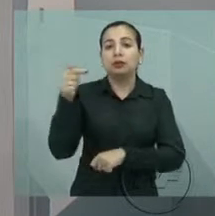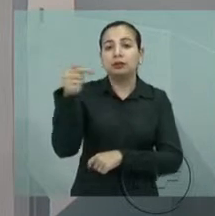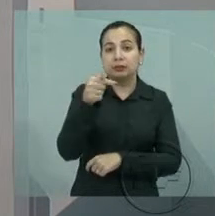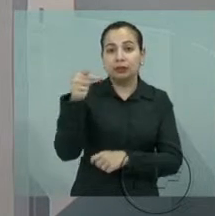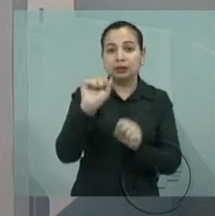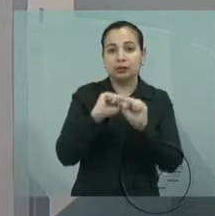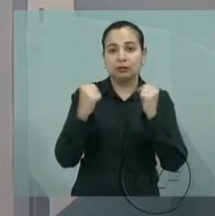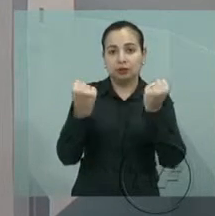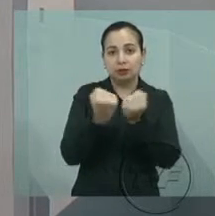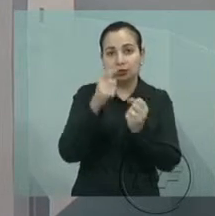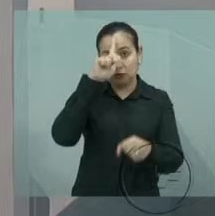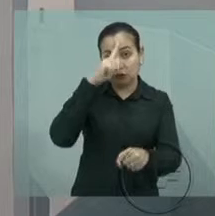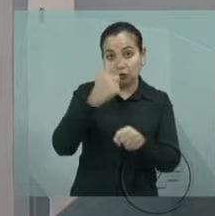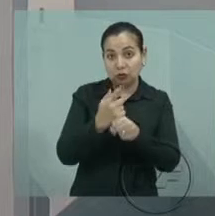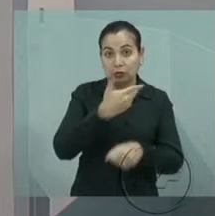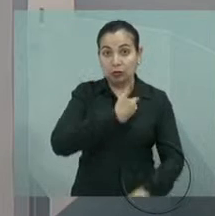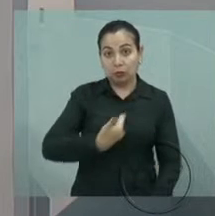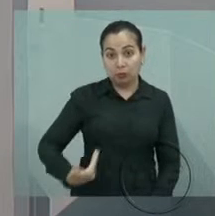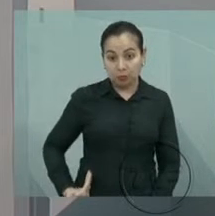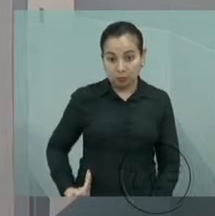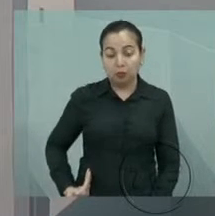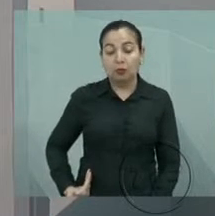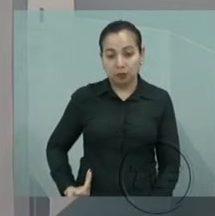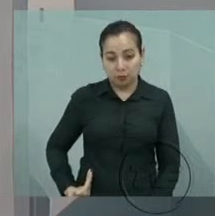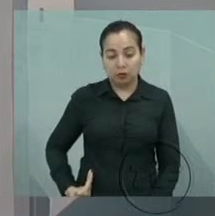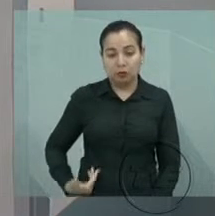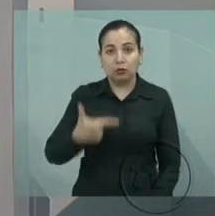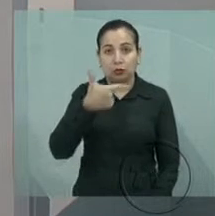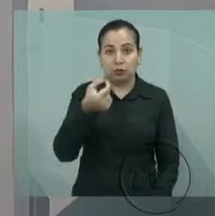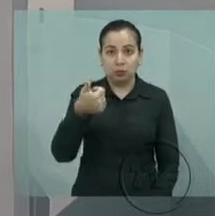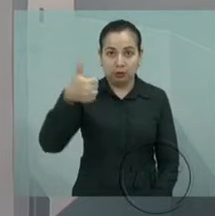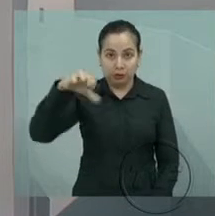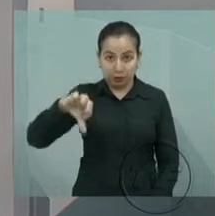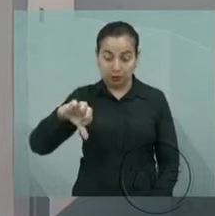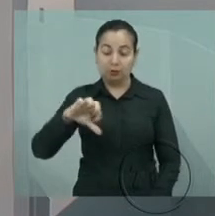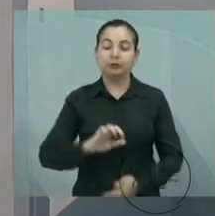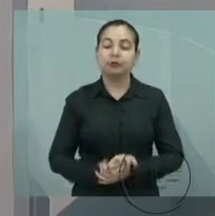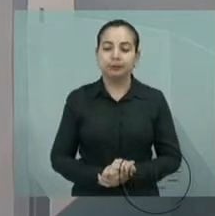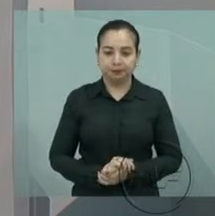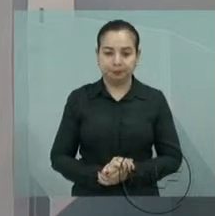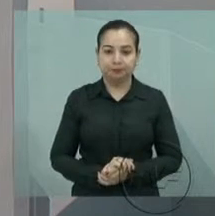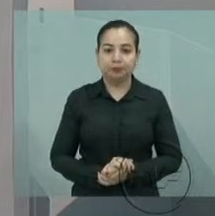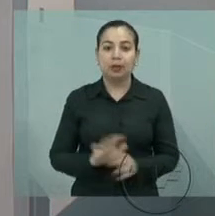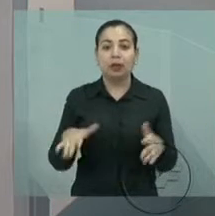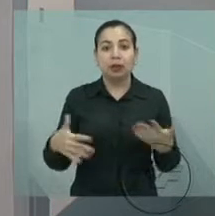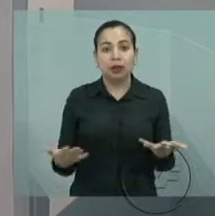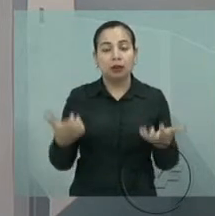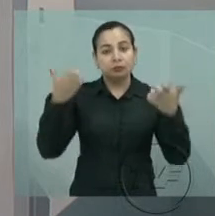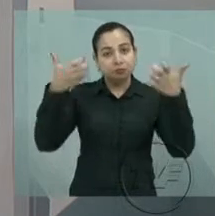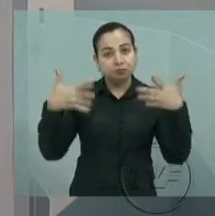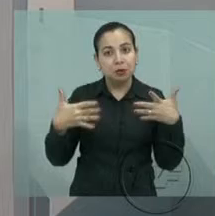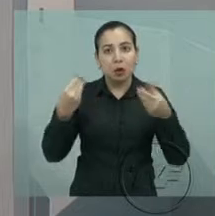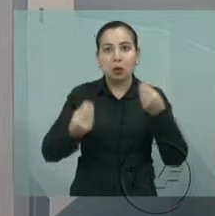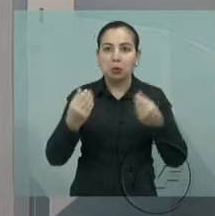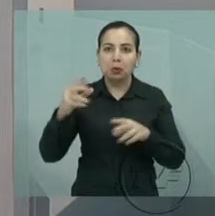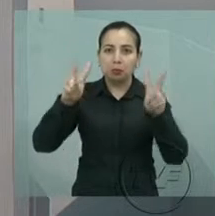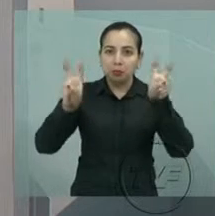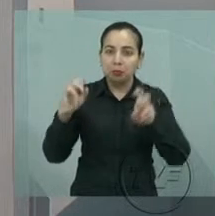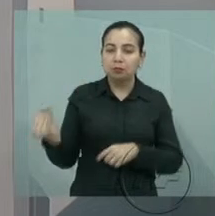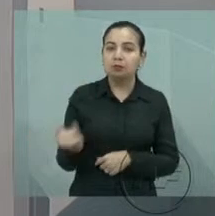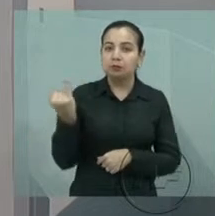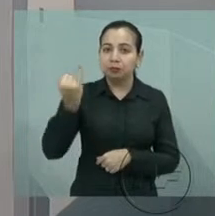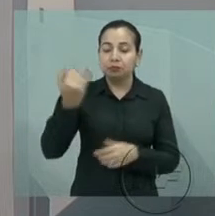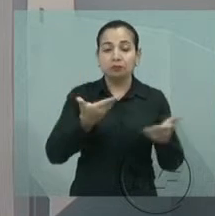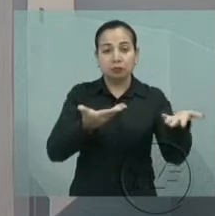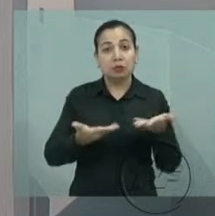Seminário Gestores Públicos Prefeitos 2019. Para falar desse evento importante, estamos recebendo aqui no